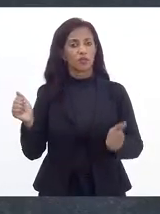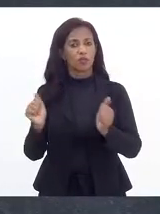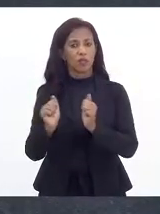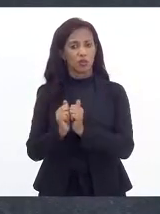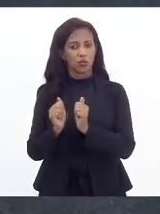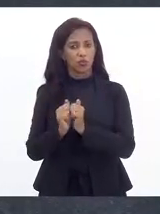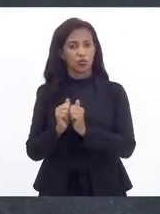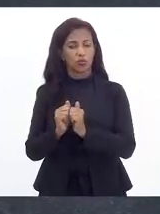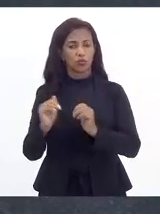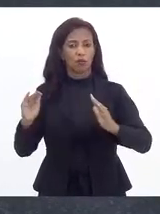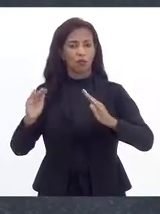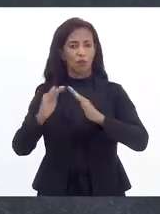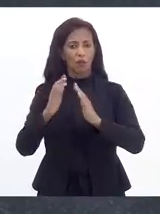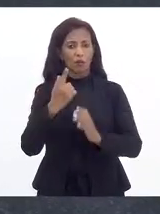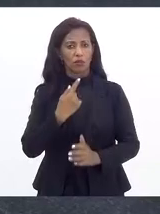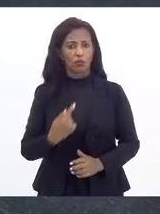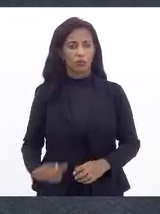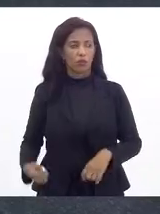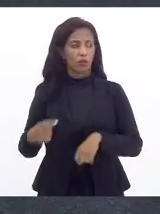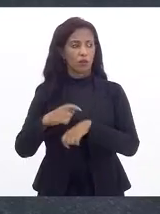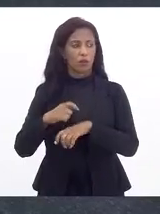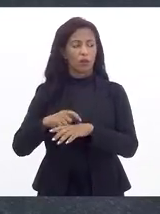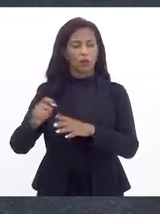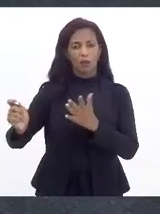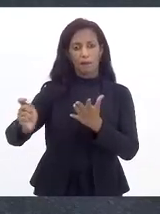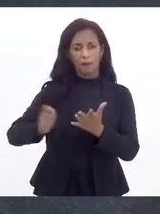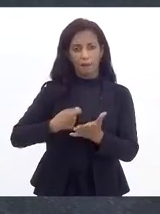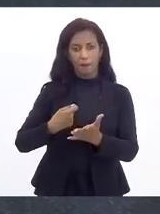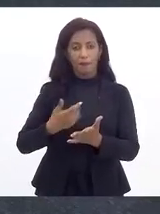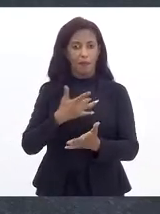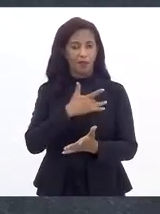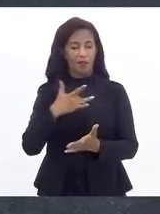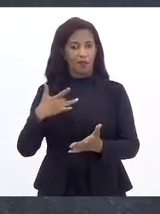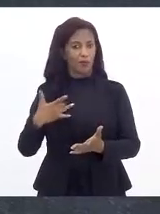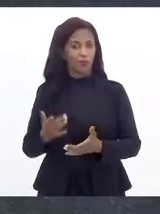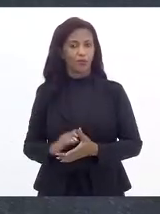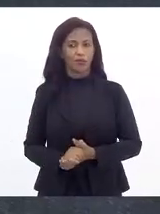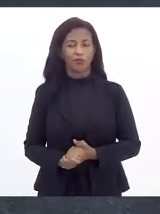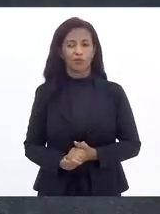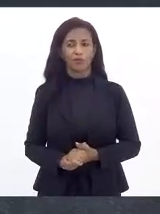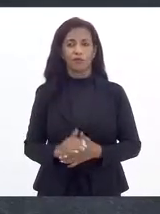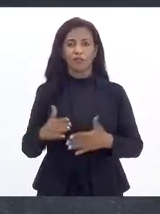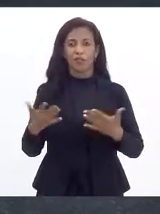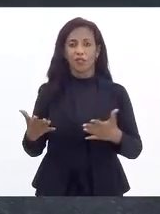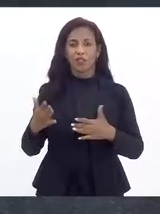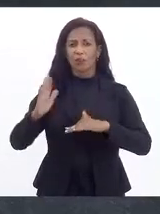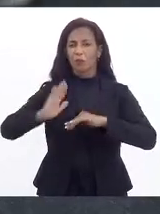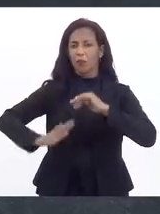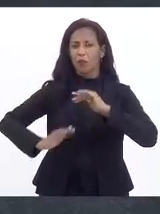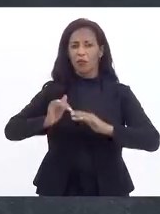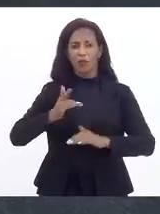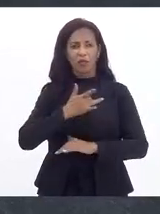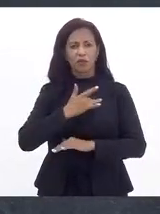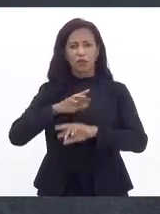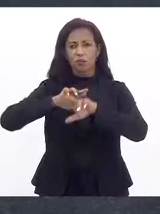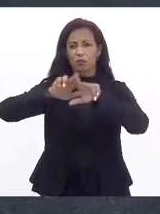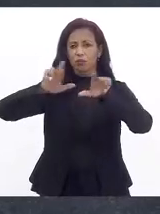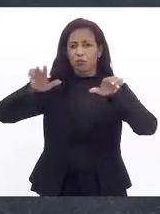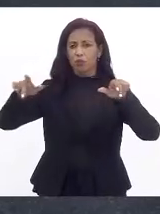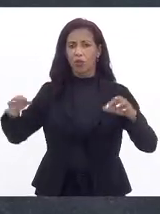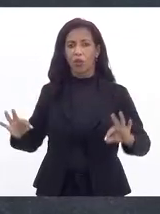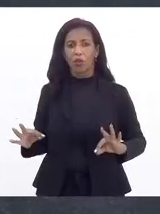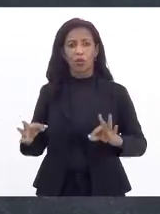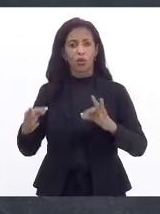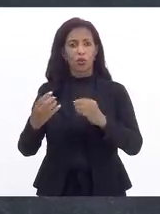Palácio Guanabara, no momento da assinatura do plano de cargos e salários da área da saúde, que são vários profissionais de saúde, todos eles